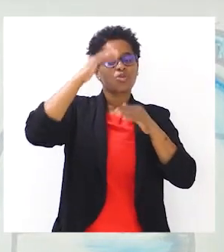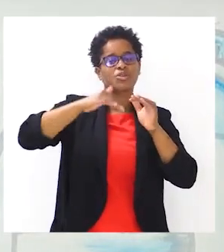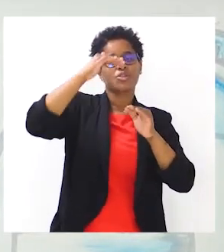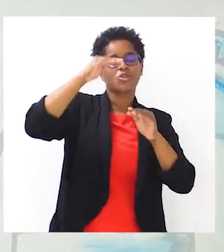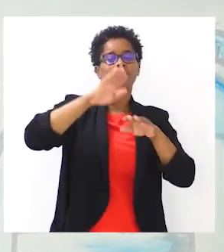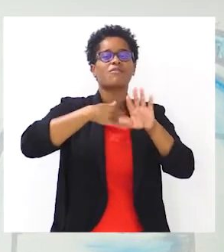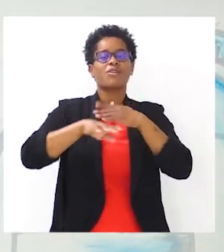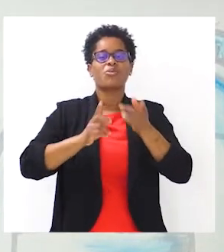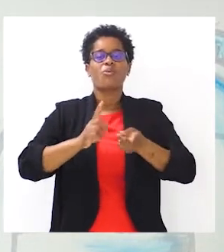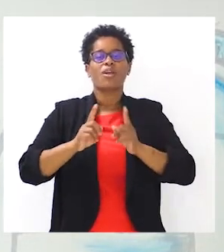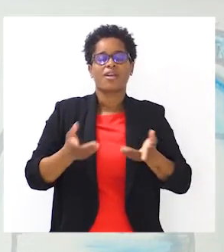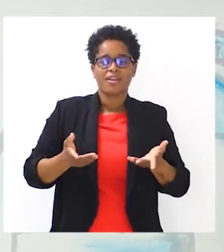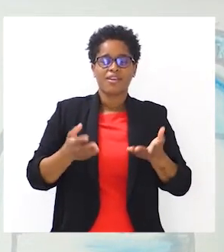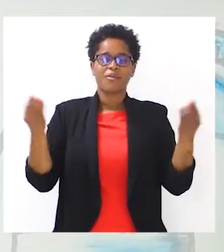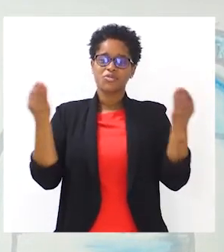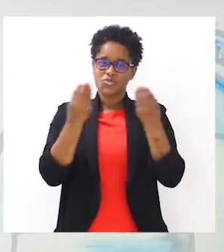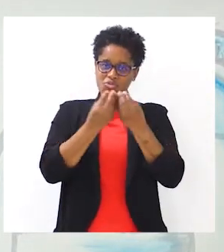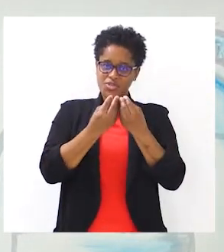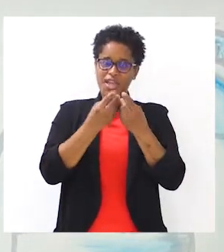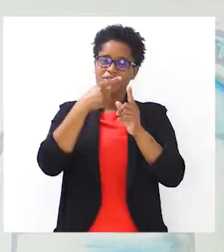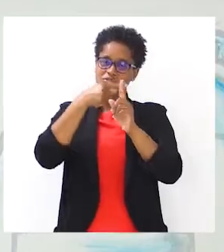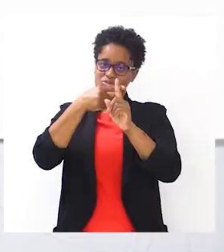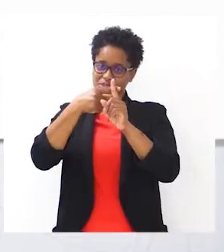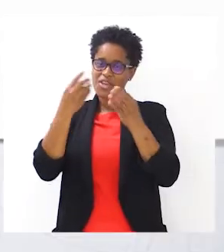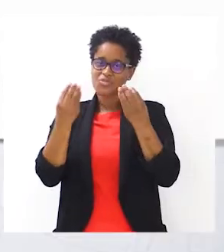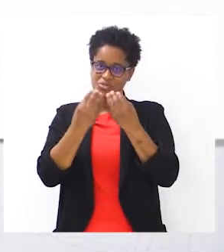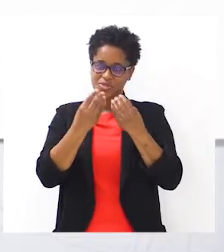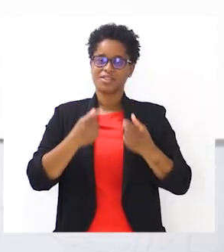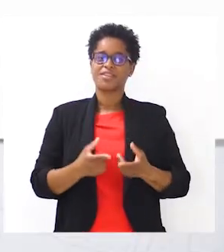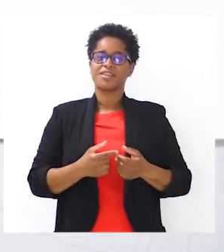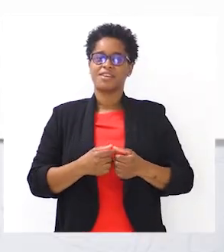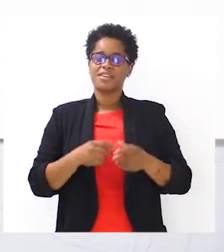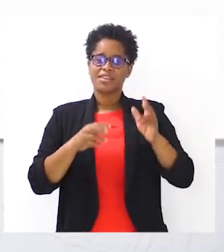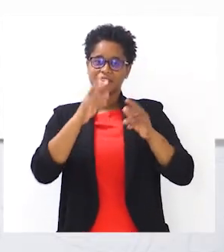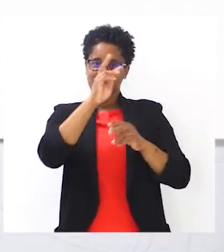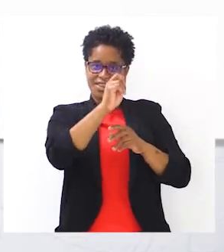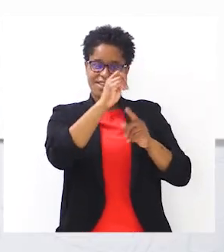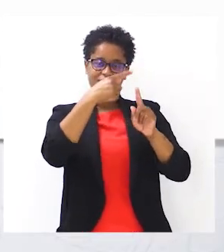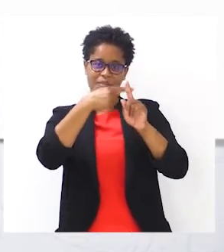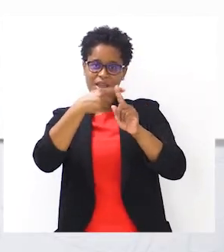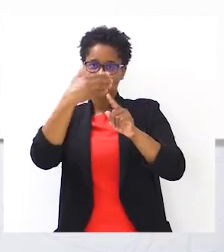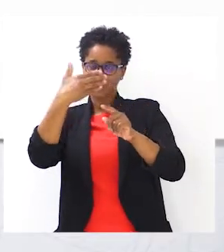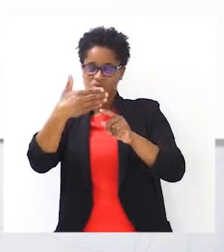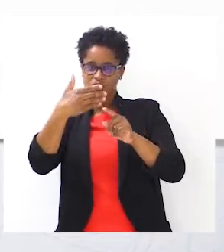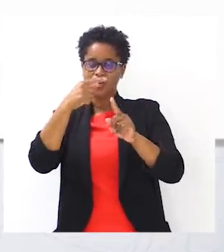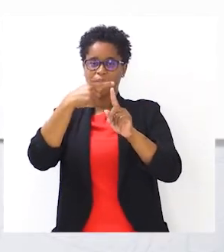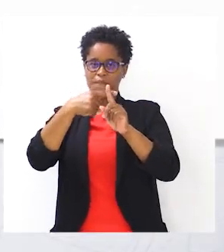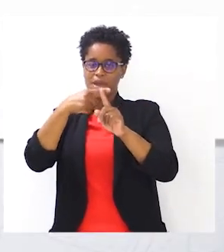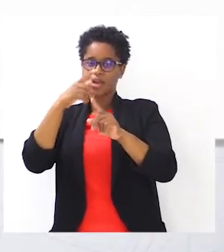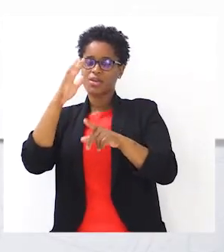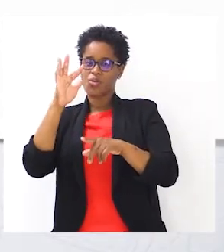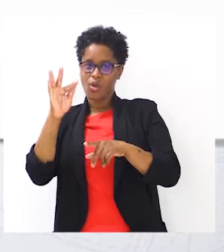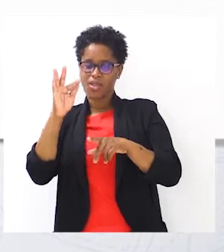numeradores? Isso, vamos juntar, vamos adicionar. Portanto, 3 mais 1